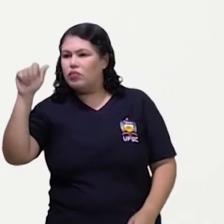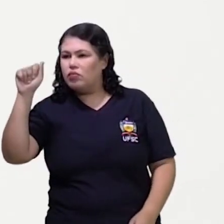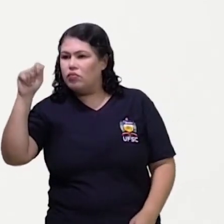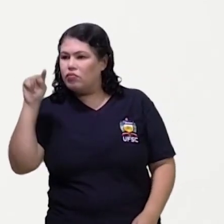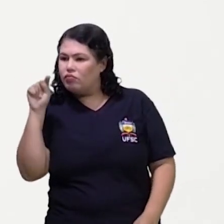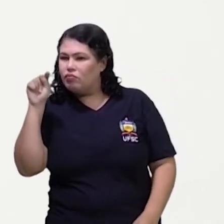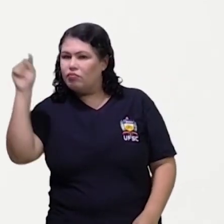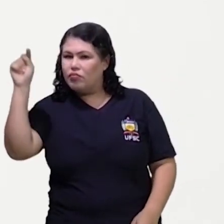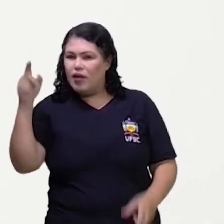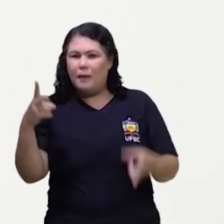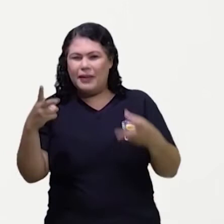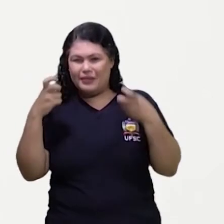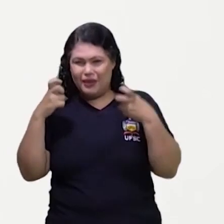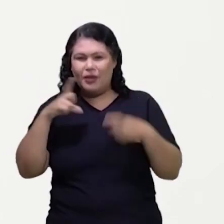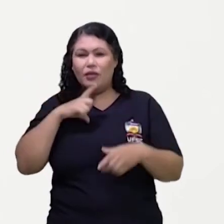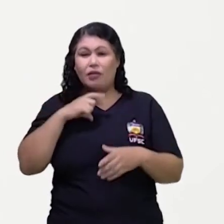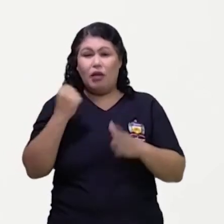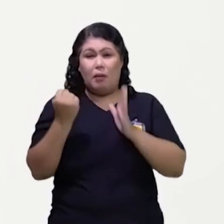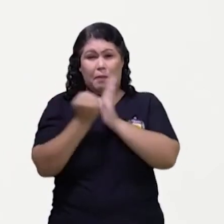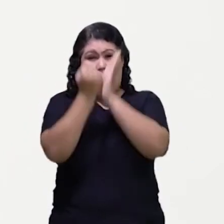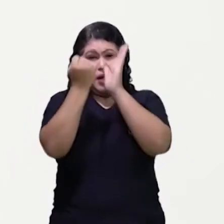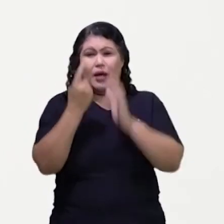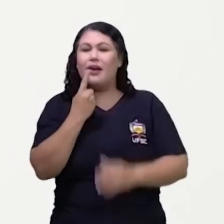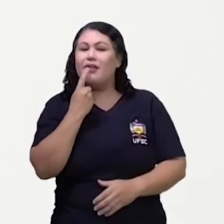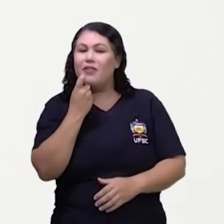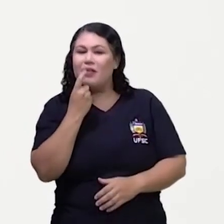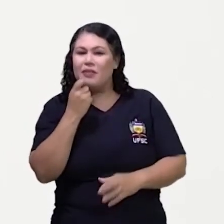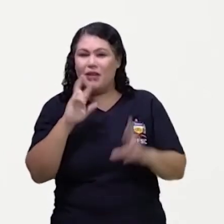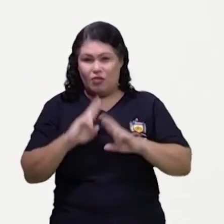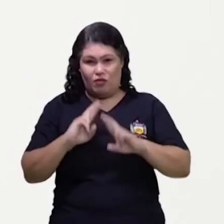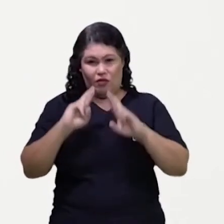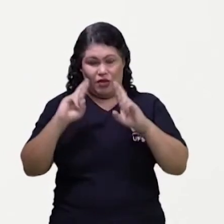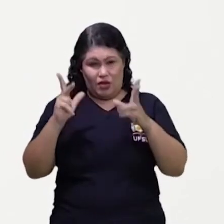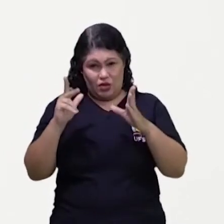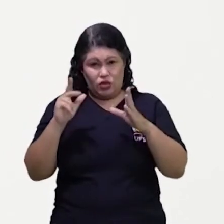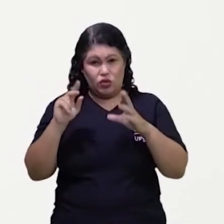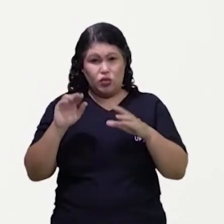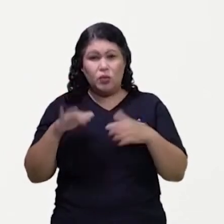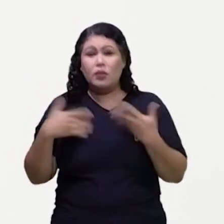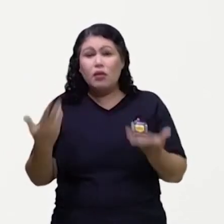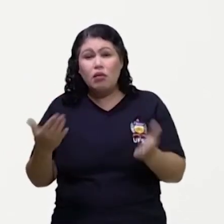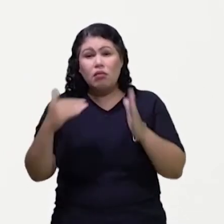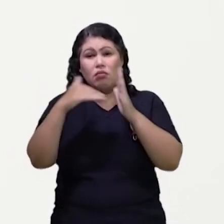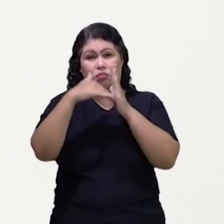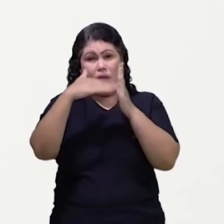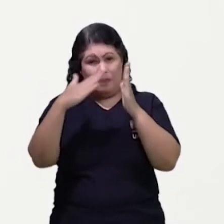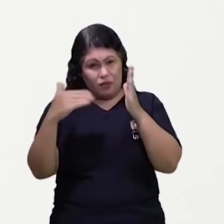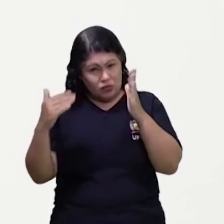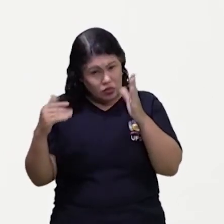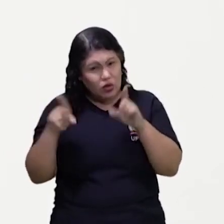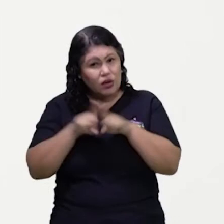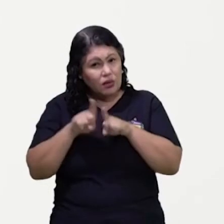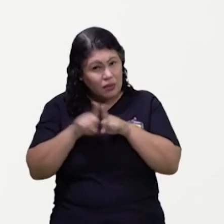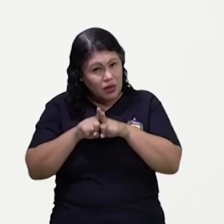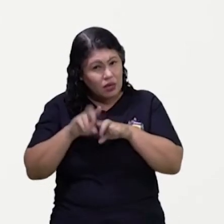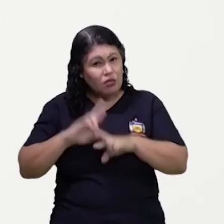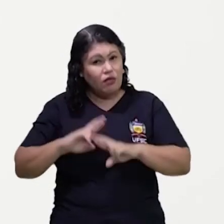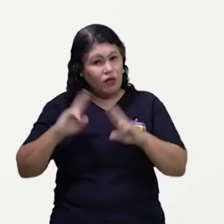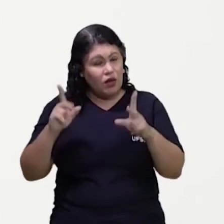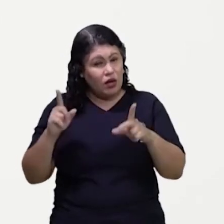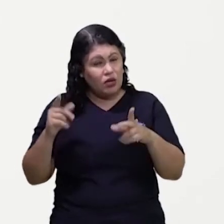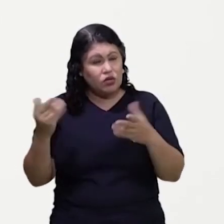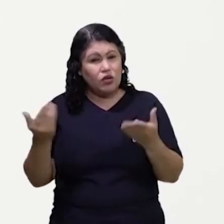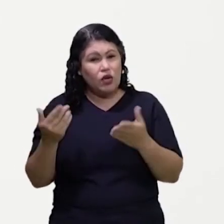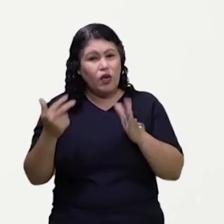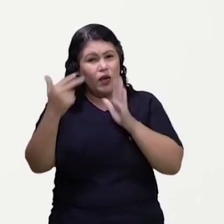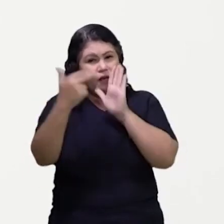Secretária. Percebem? Então, é na hora da pronúncia que eu gostaria que vocês identificassem. Vamos ler. Vocês